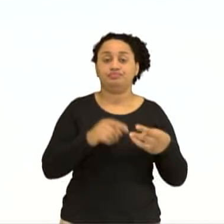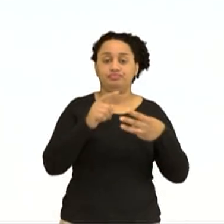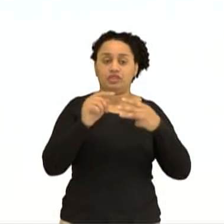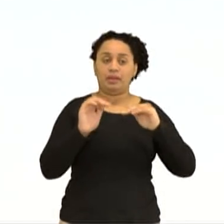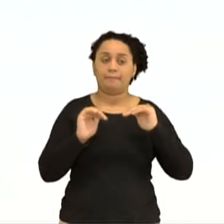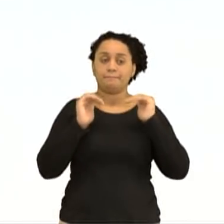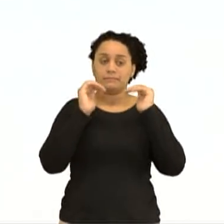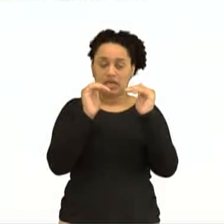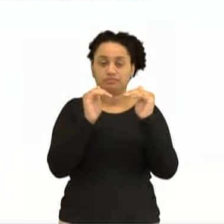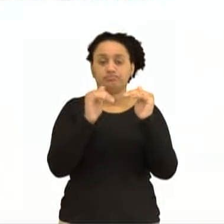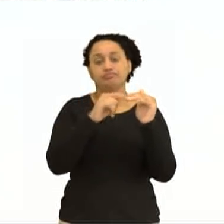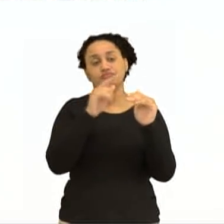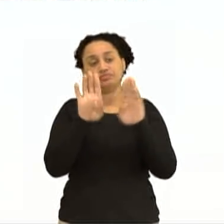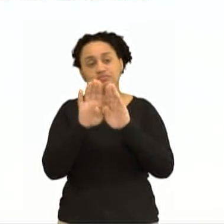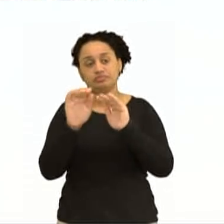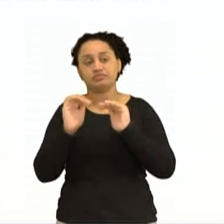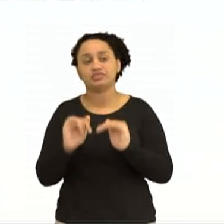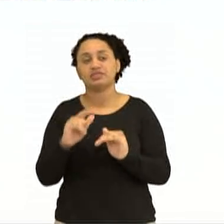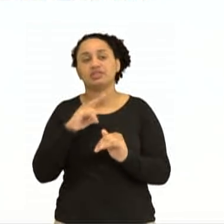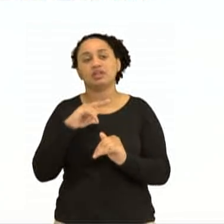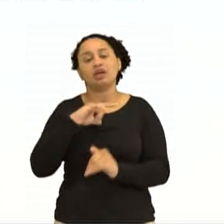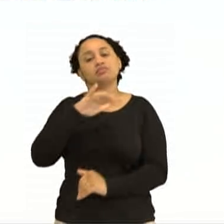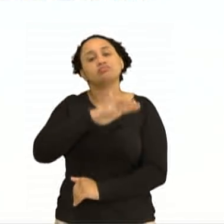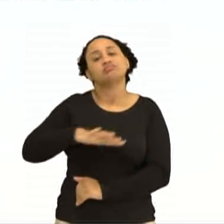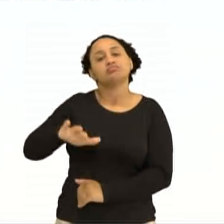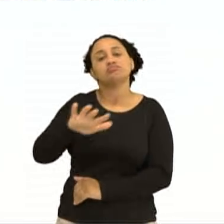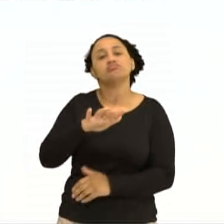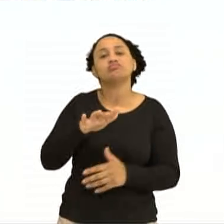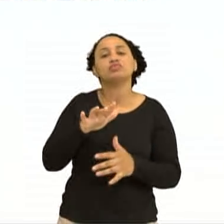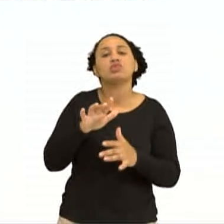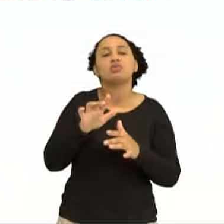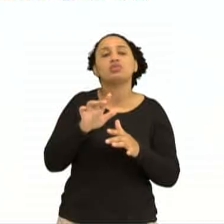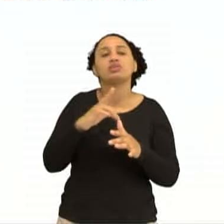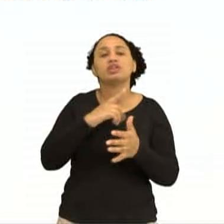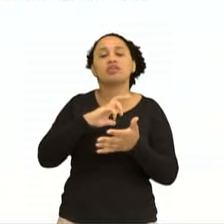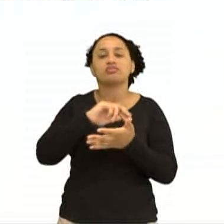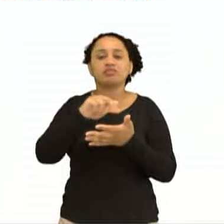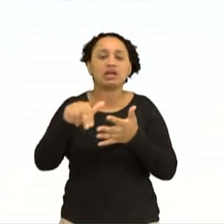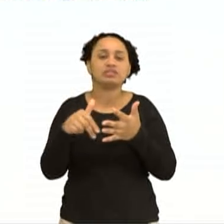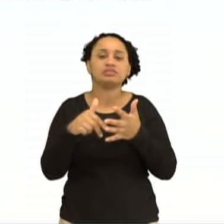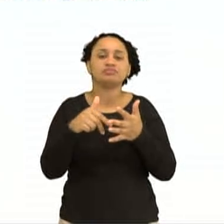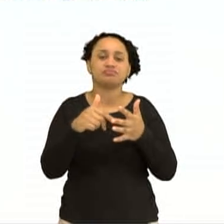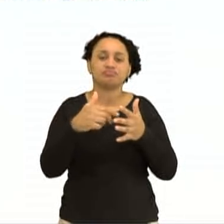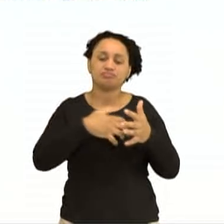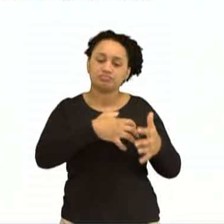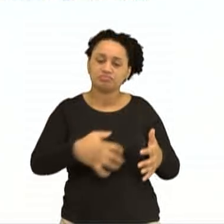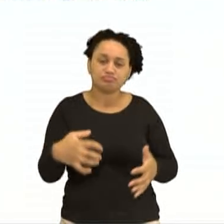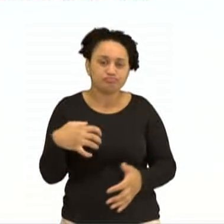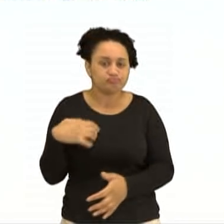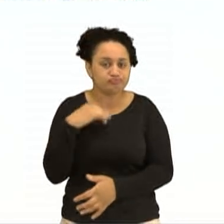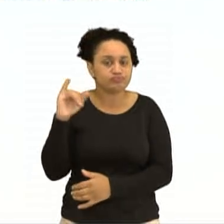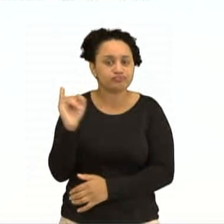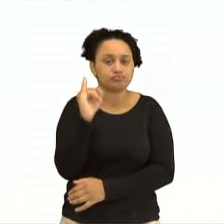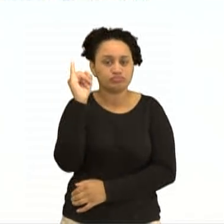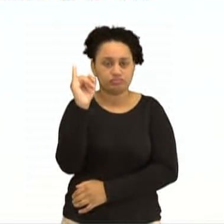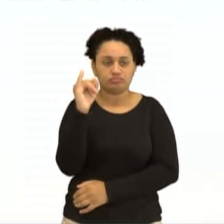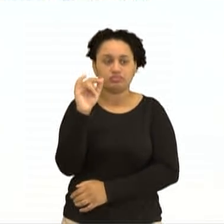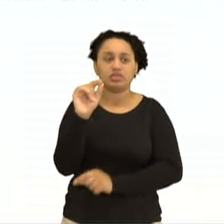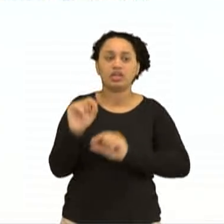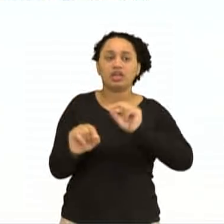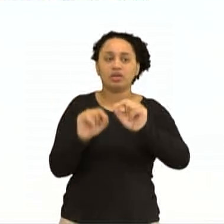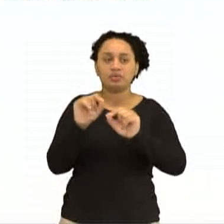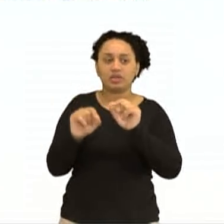aéreas inferiores, nós temos uma região, um conjunto de órgãos muito importantes, que são os